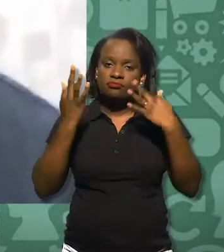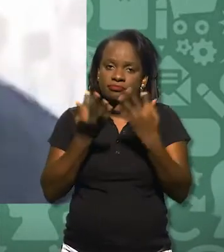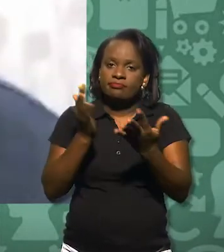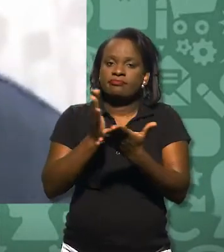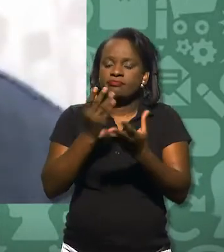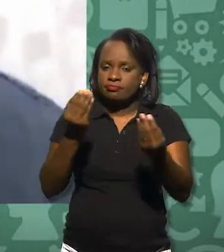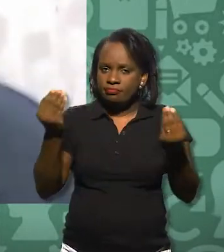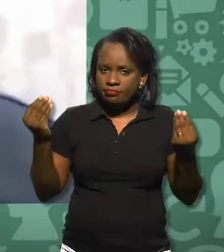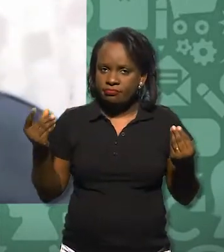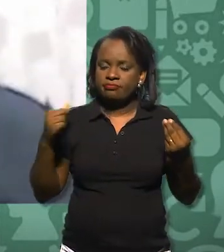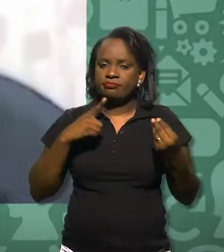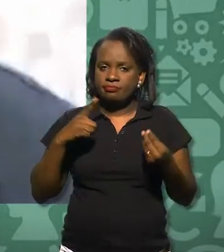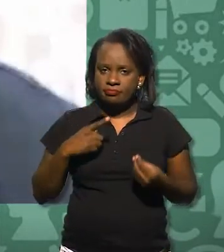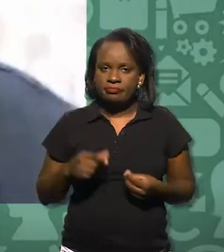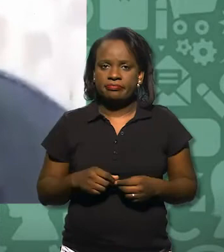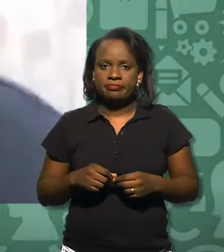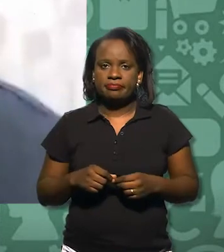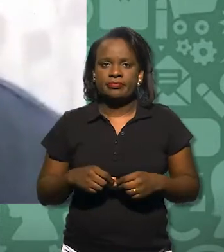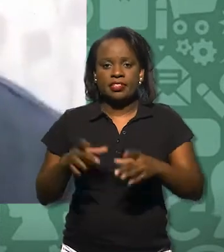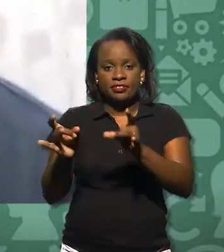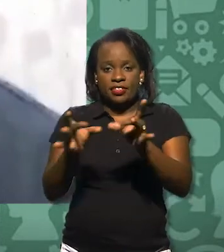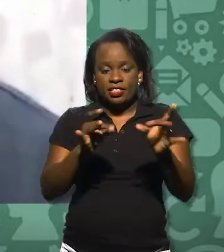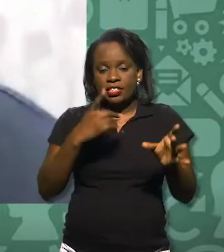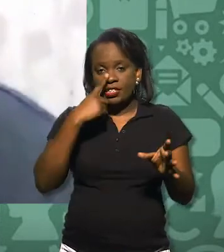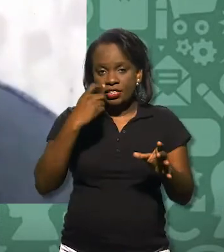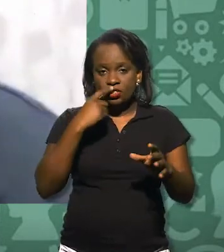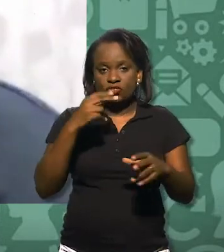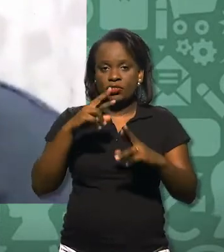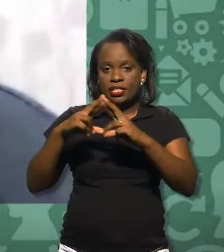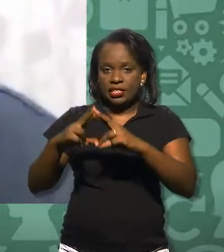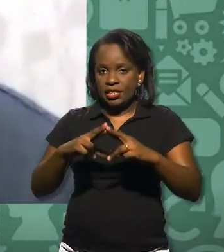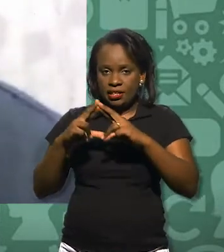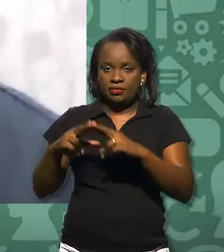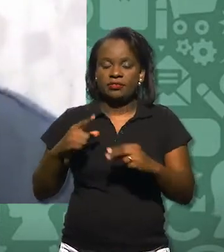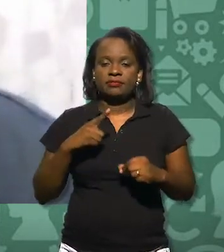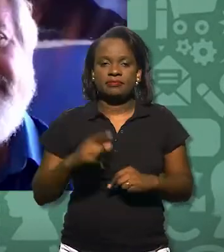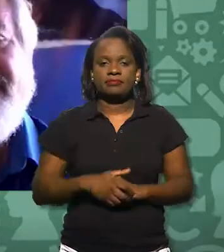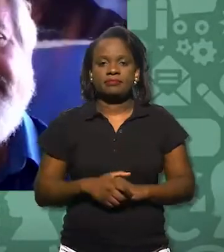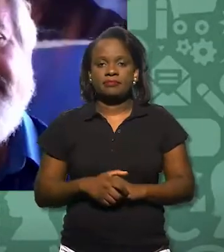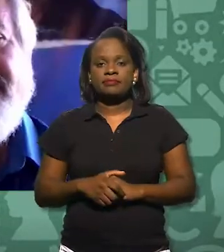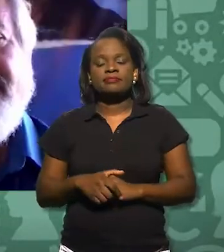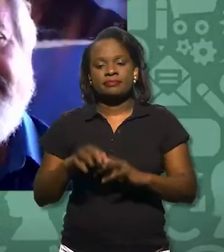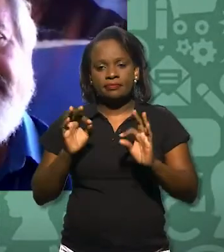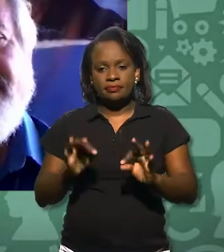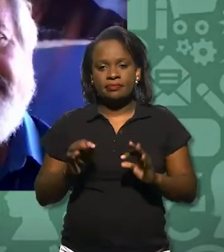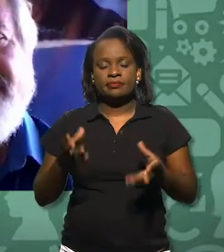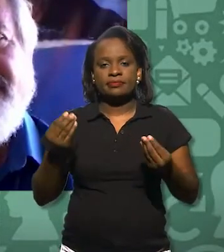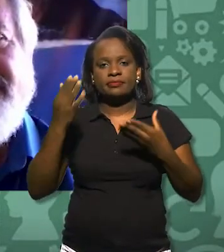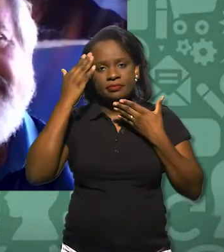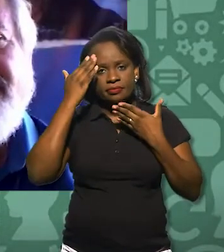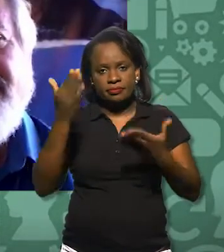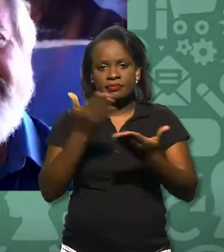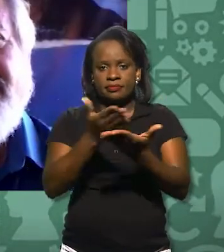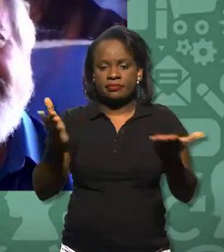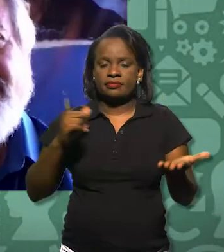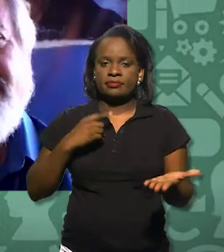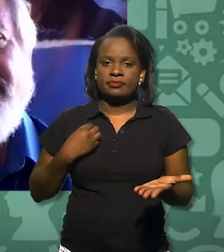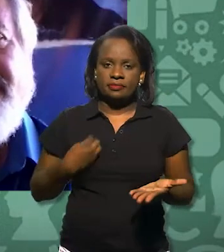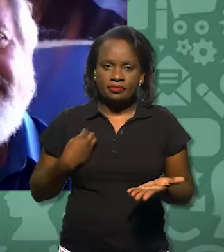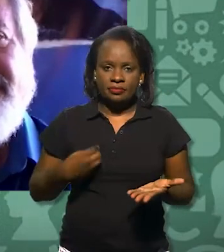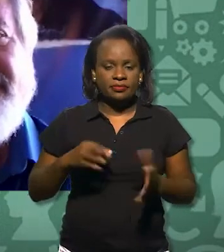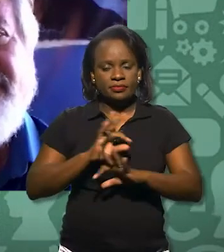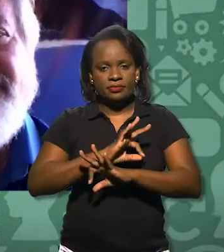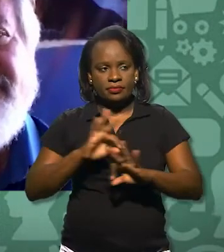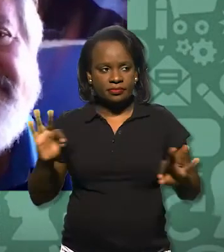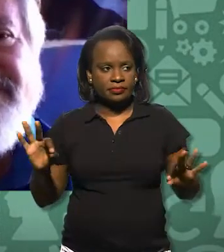muita família, sim, o lixo, a venda do lixo reciclável. Tá certo. Eu queria agradecer muito a presença